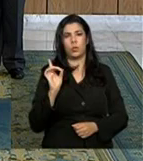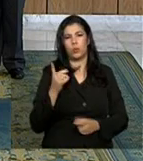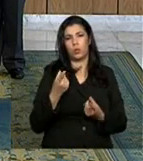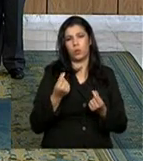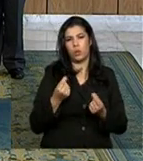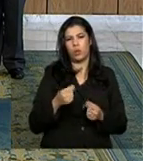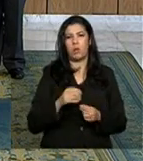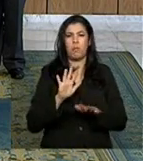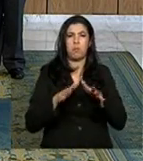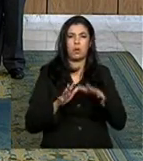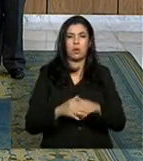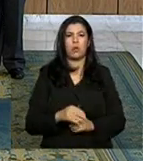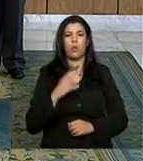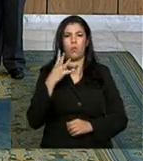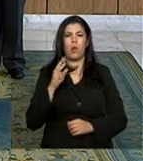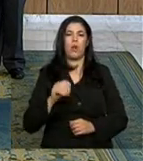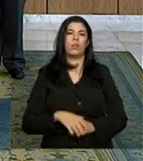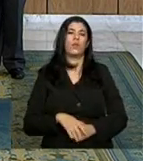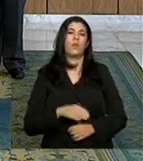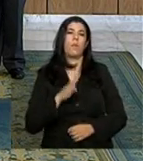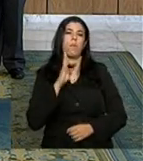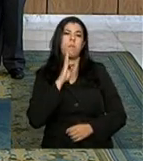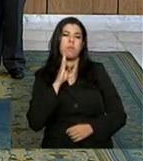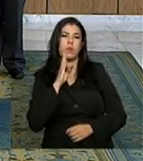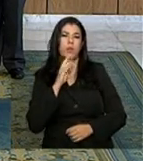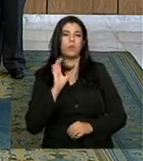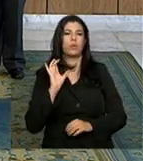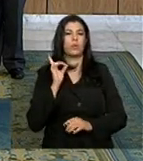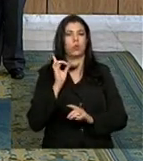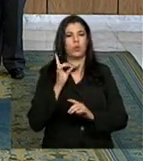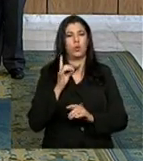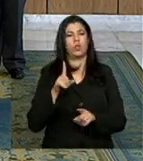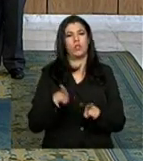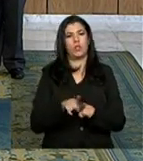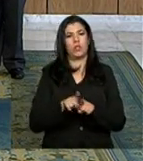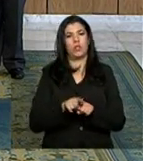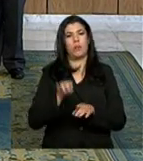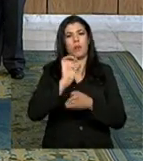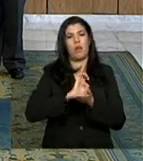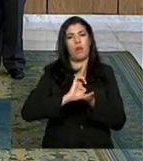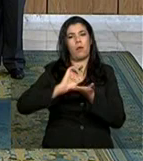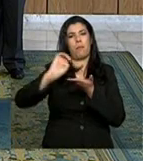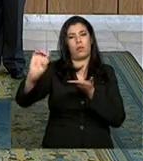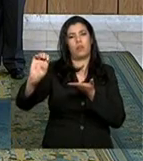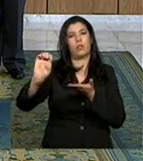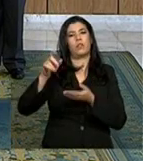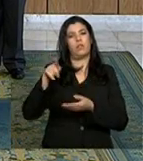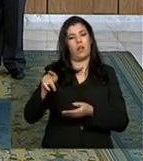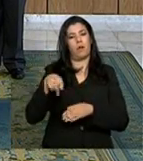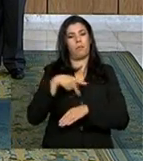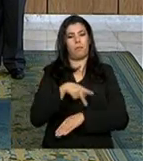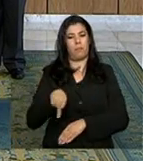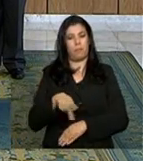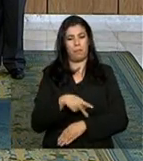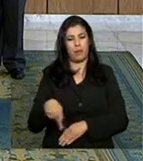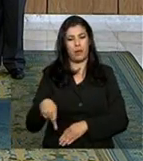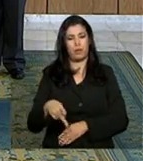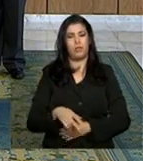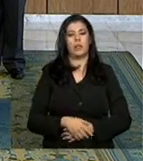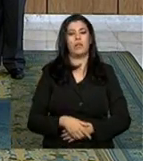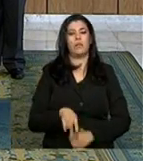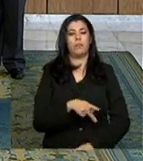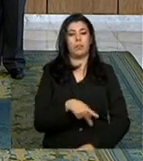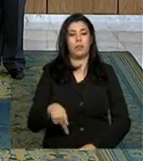bilhões de dólares entre 2009 e 2013. E as exportações brasileiras para o Paraguai são compostas, na